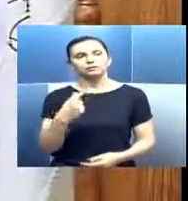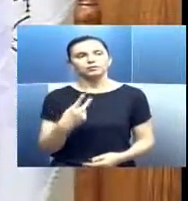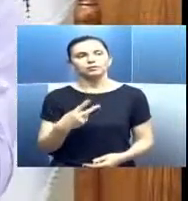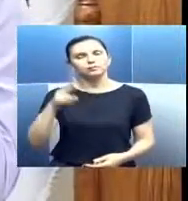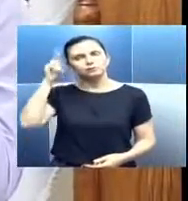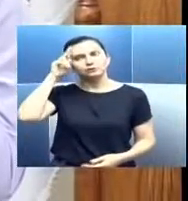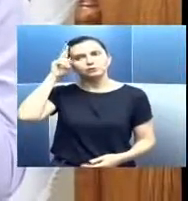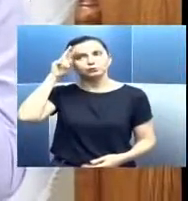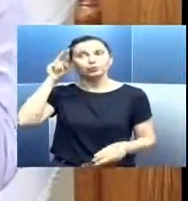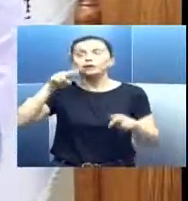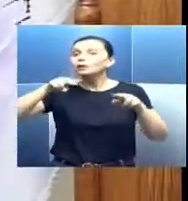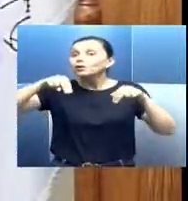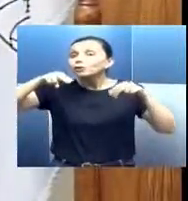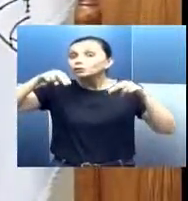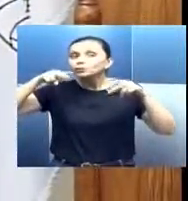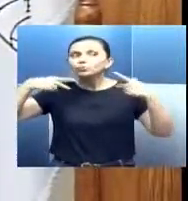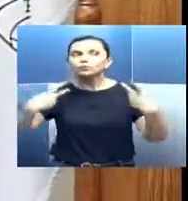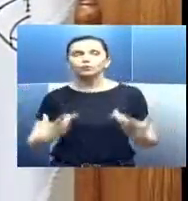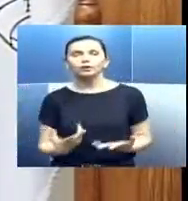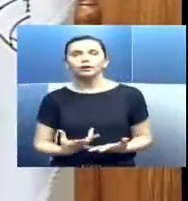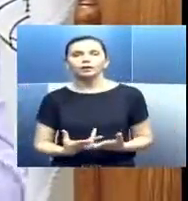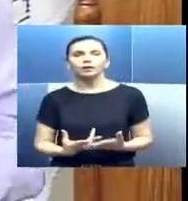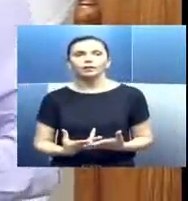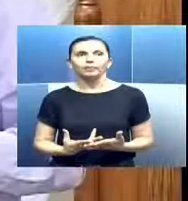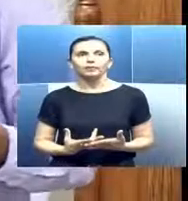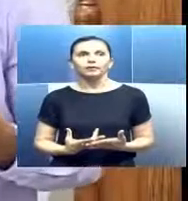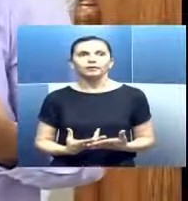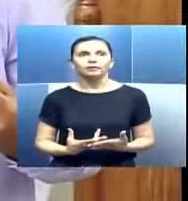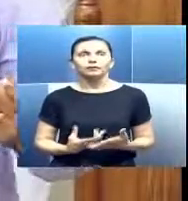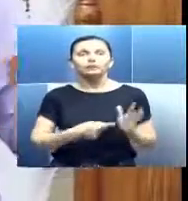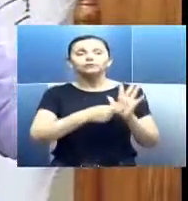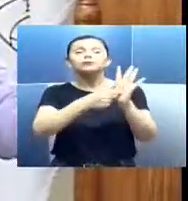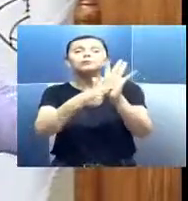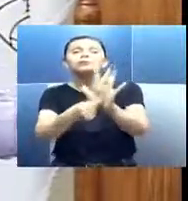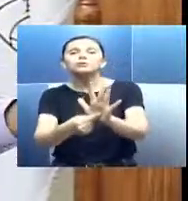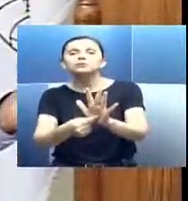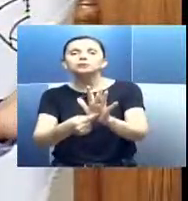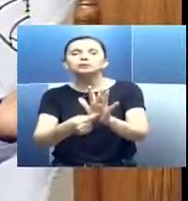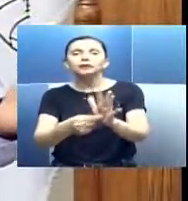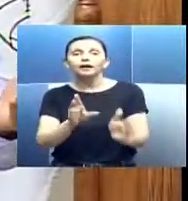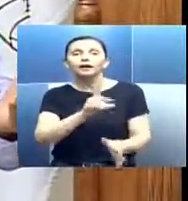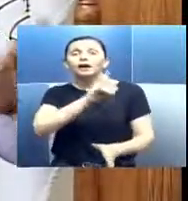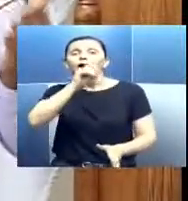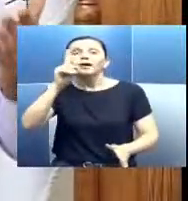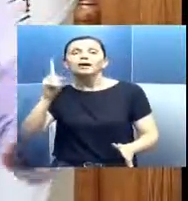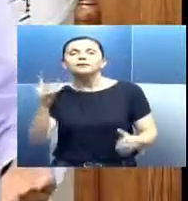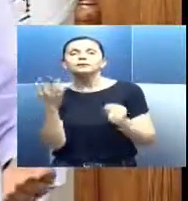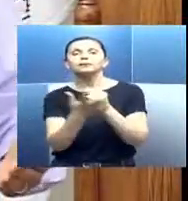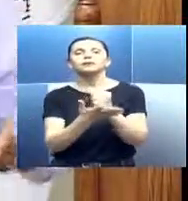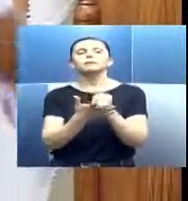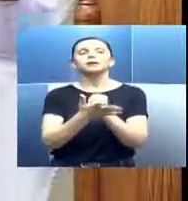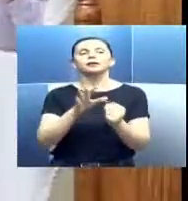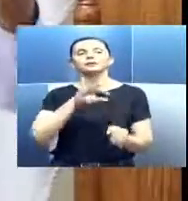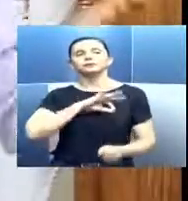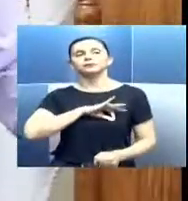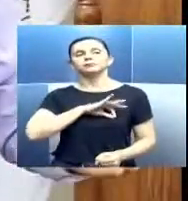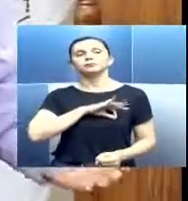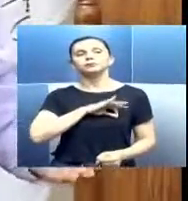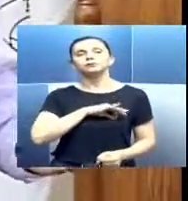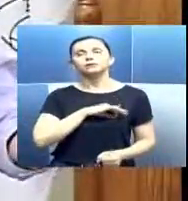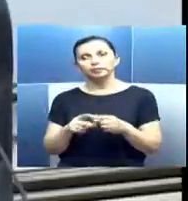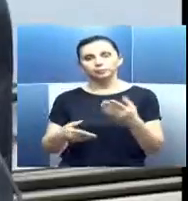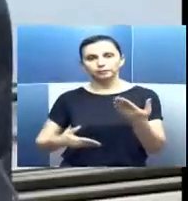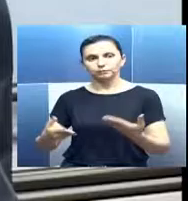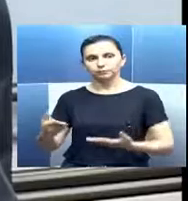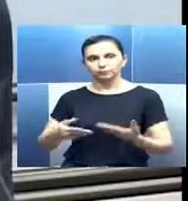nunca de não mandar tata base gente a onu a ampará nós precisamos olhar isso que eu possa perder dinheiro